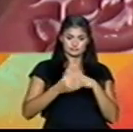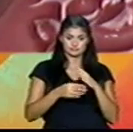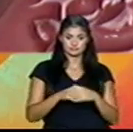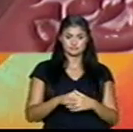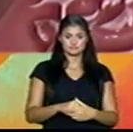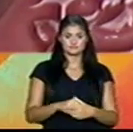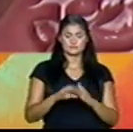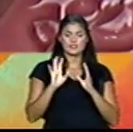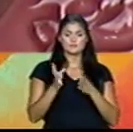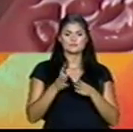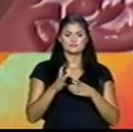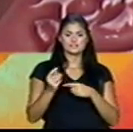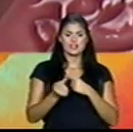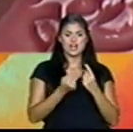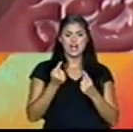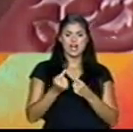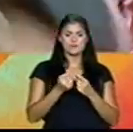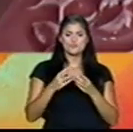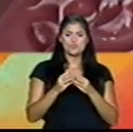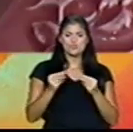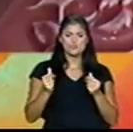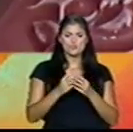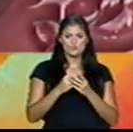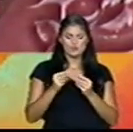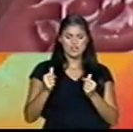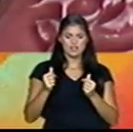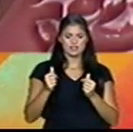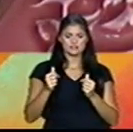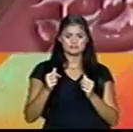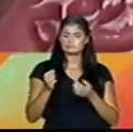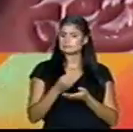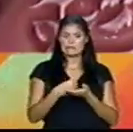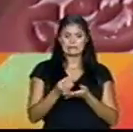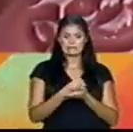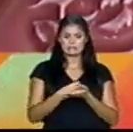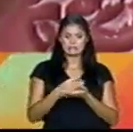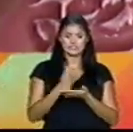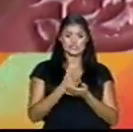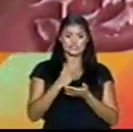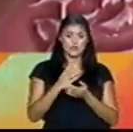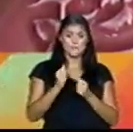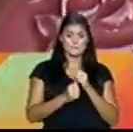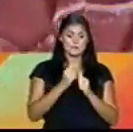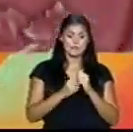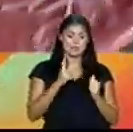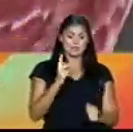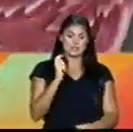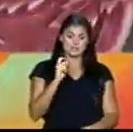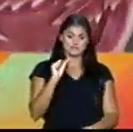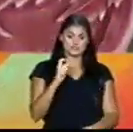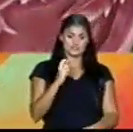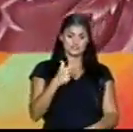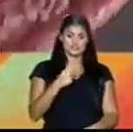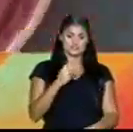E precisa de algum tipo de gordura nada, para untar nada, a forma? Nada, só um bocadinho de papel vegetal, porque isto como não leva mais